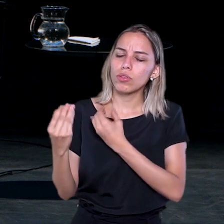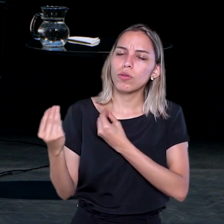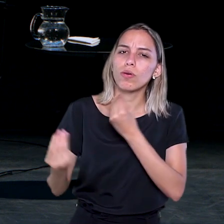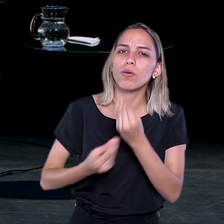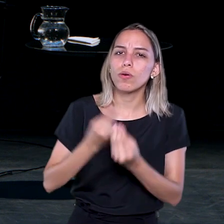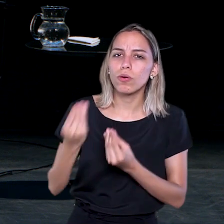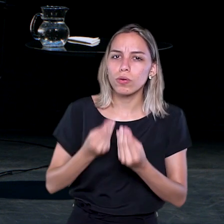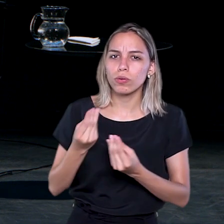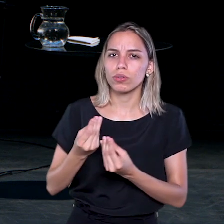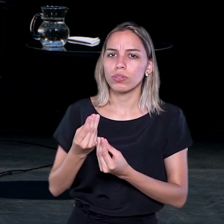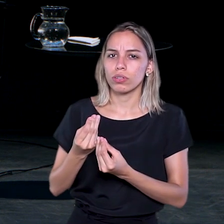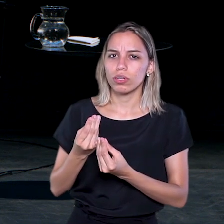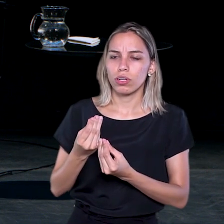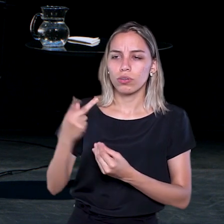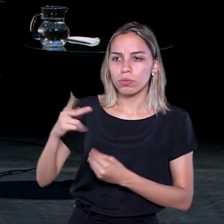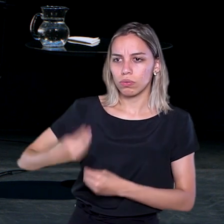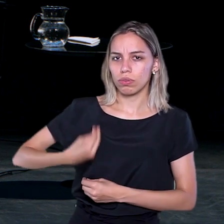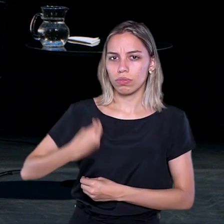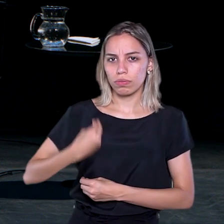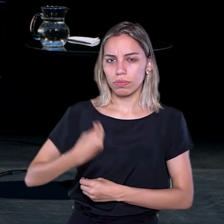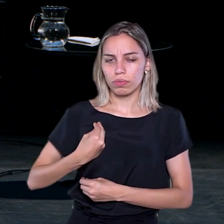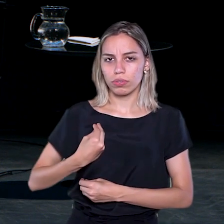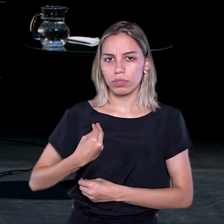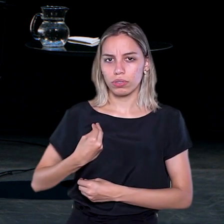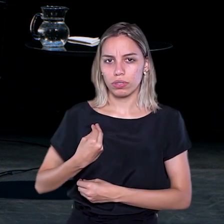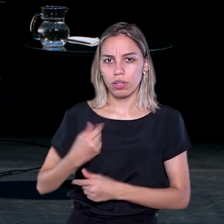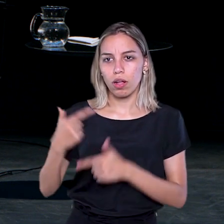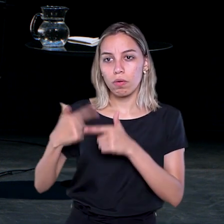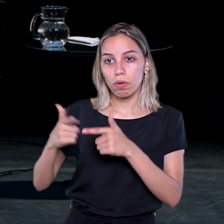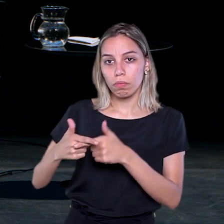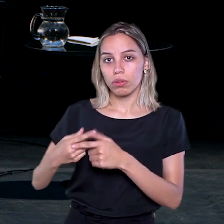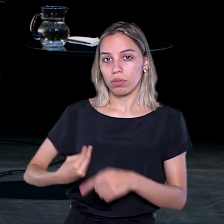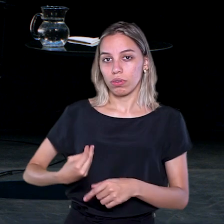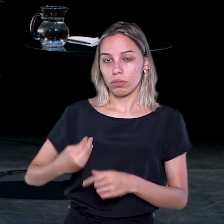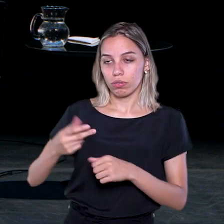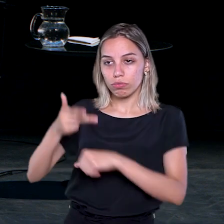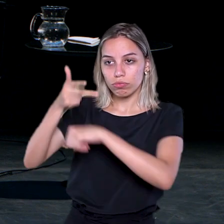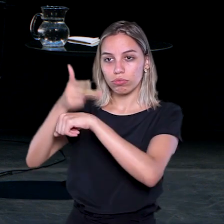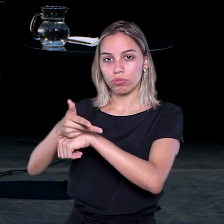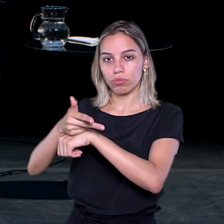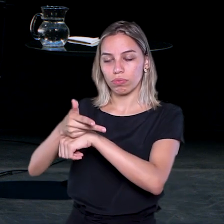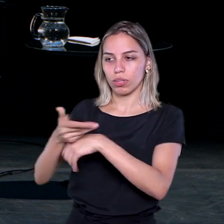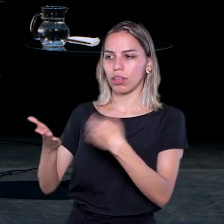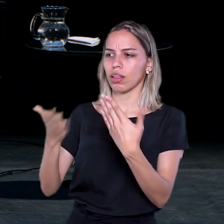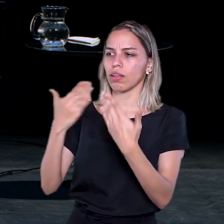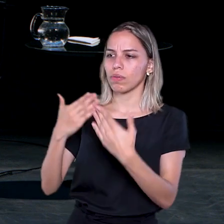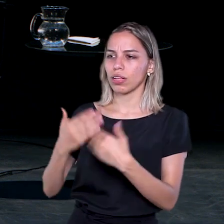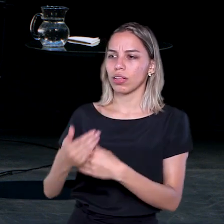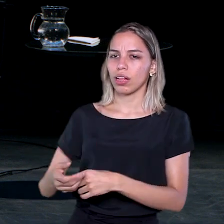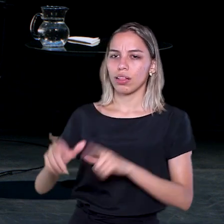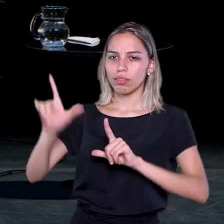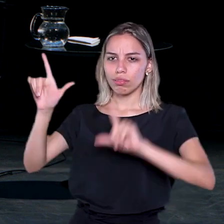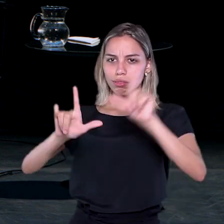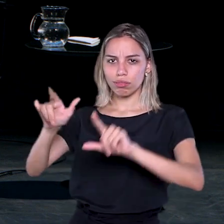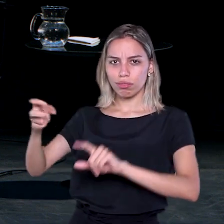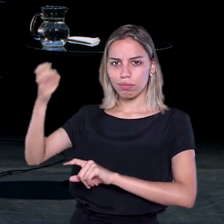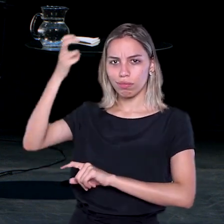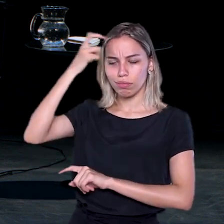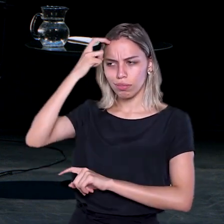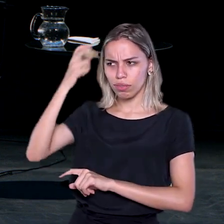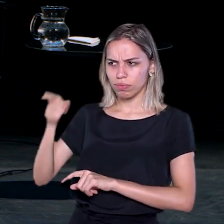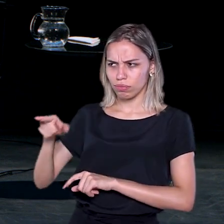sua vida, naquele problema do vídeo, naquele debate na TV Cultura, que foi decisivo na